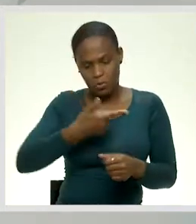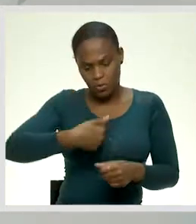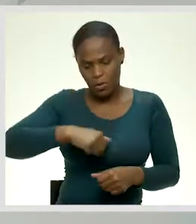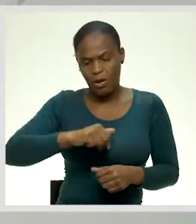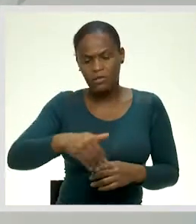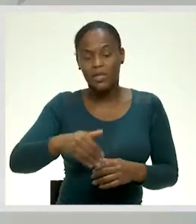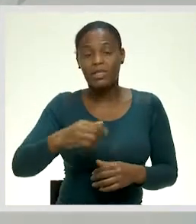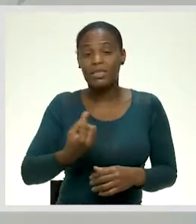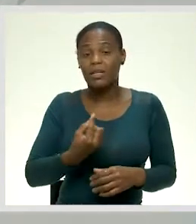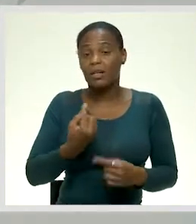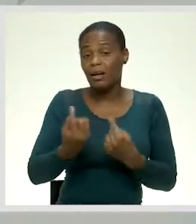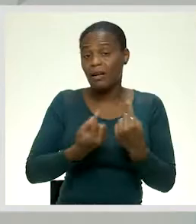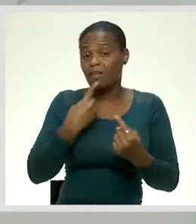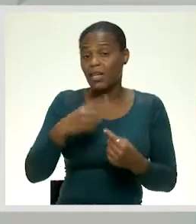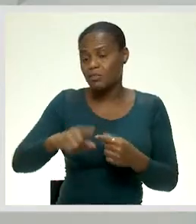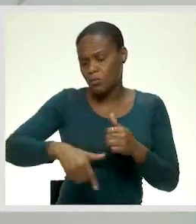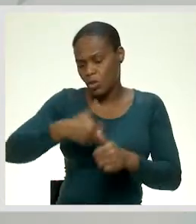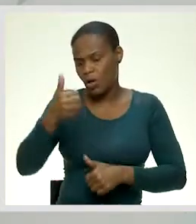vez bem melhor.